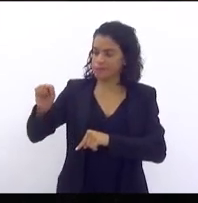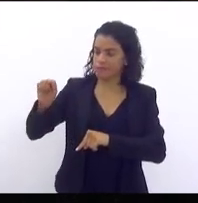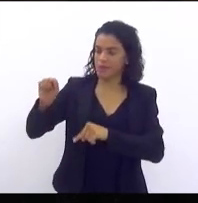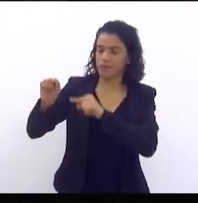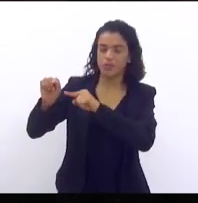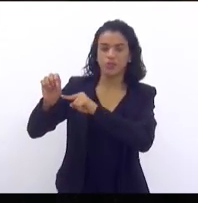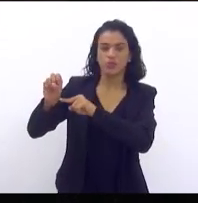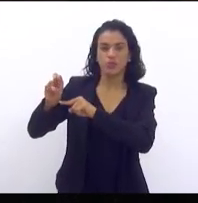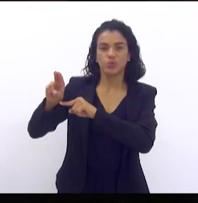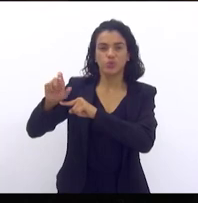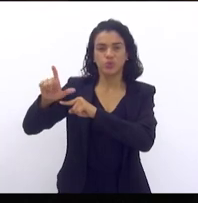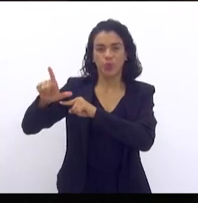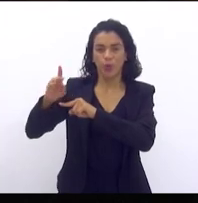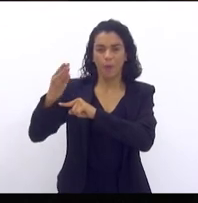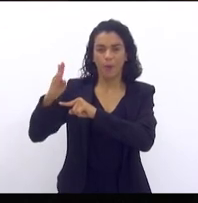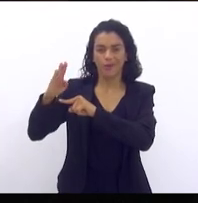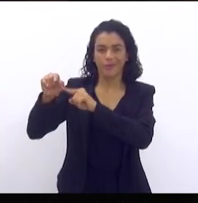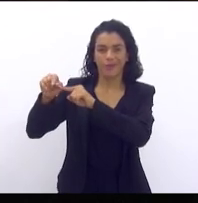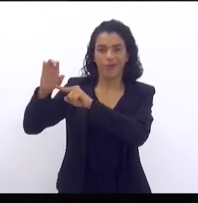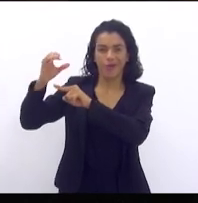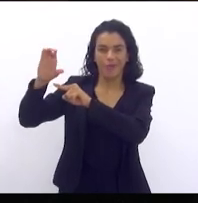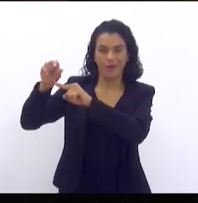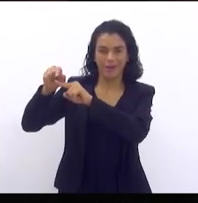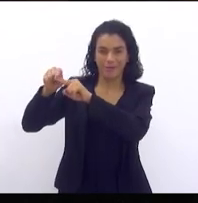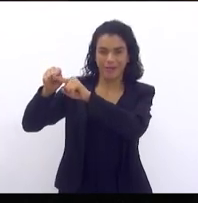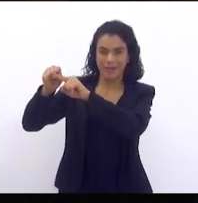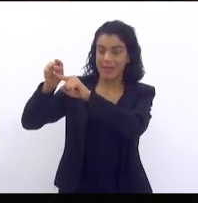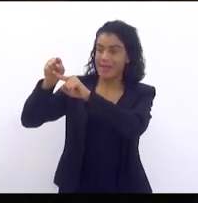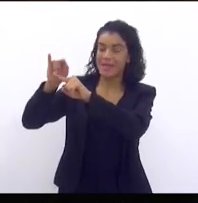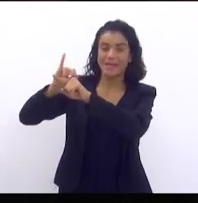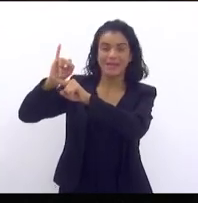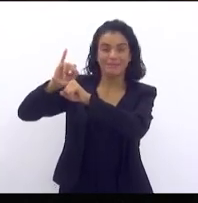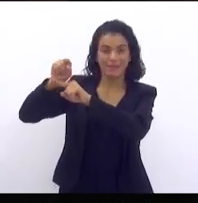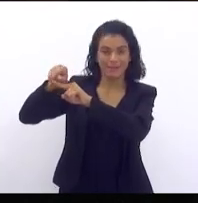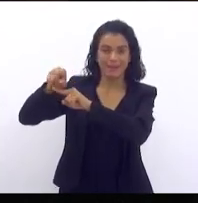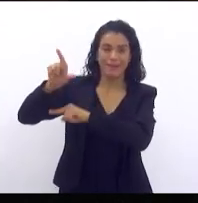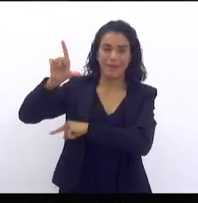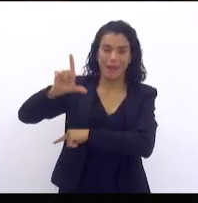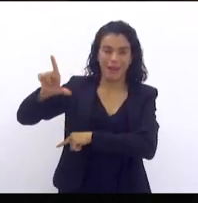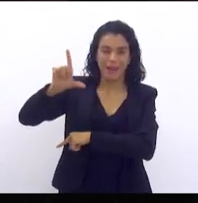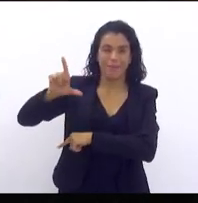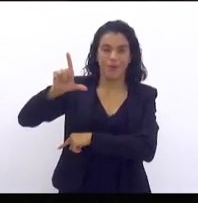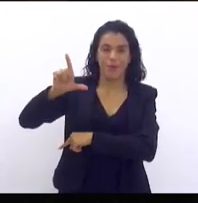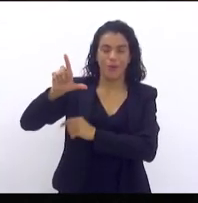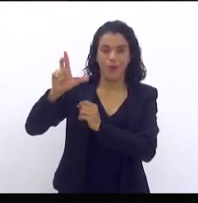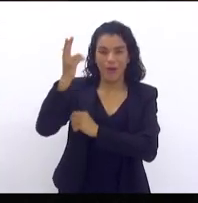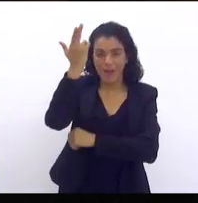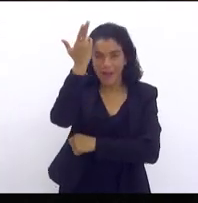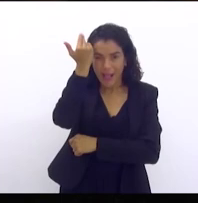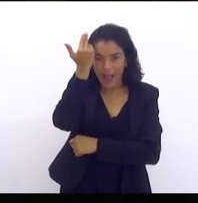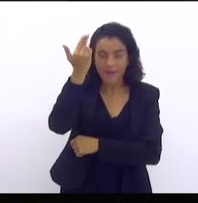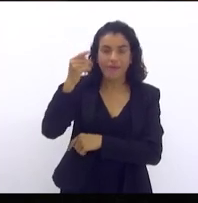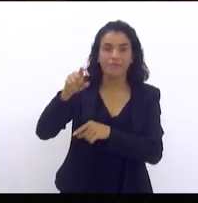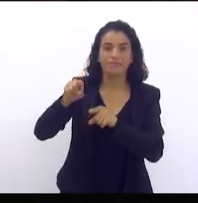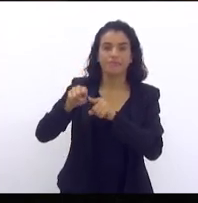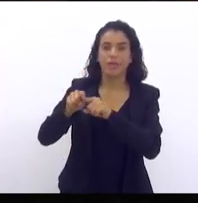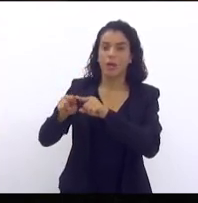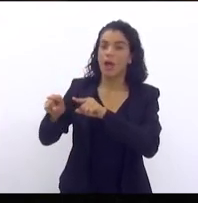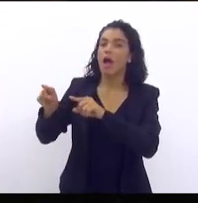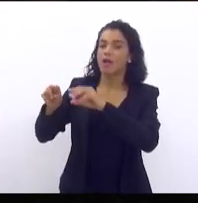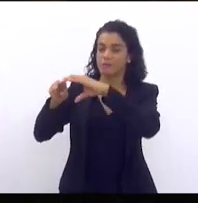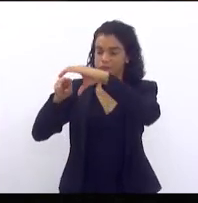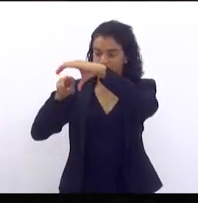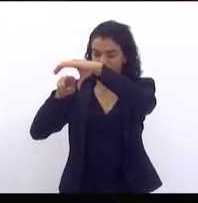Zona Sul, vai para Botafogo, Copacabana, Ipanema, Leblon, Gávea, atravessa o túnel,